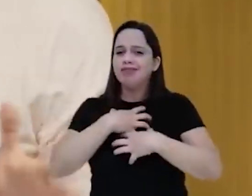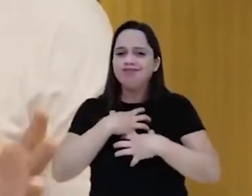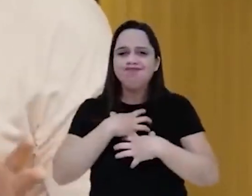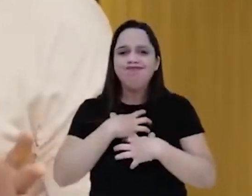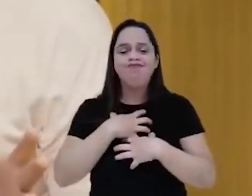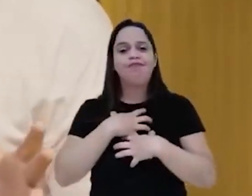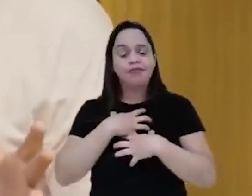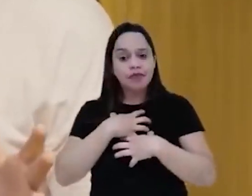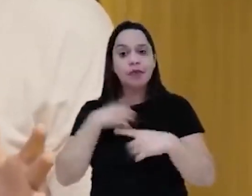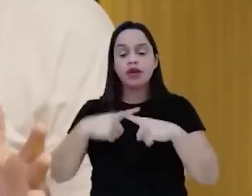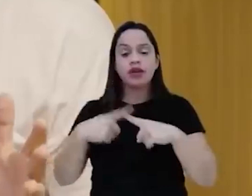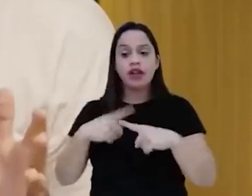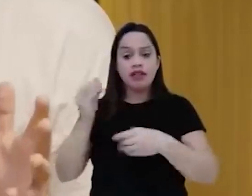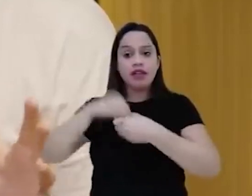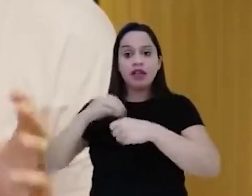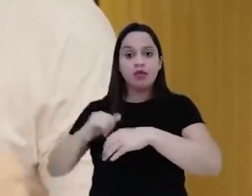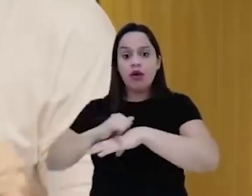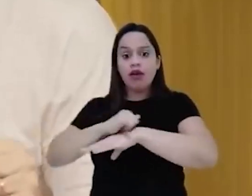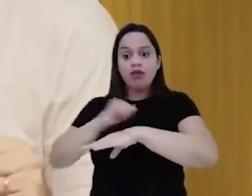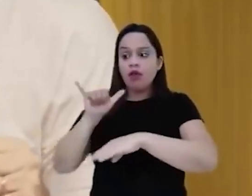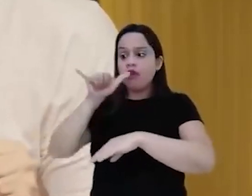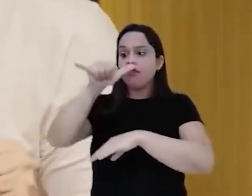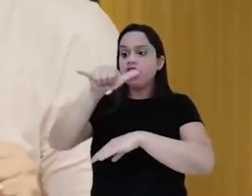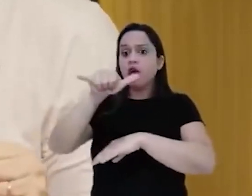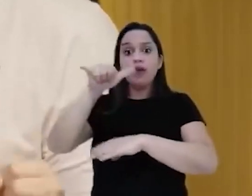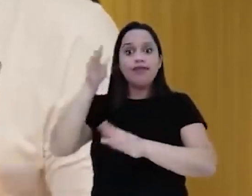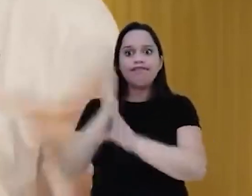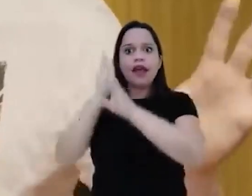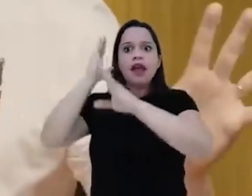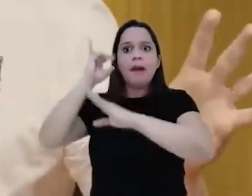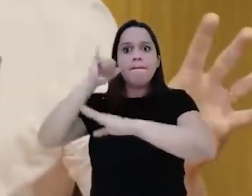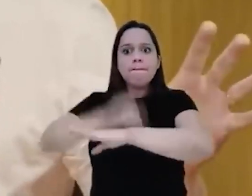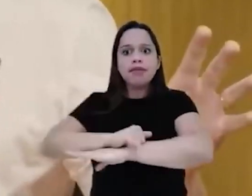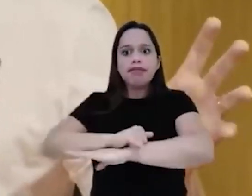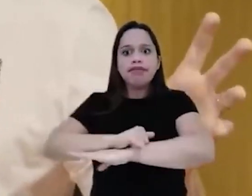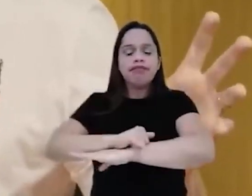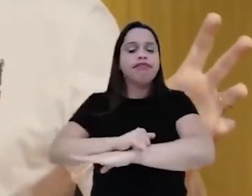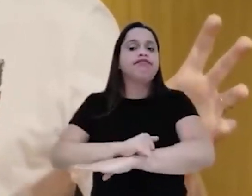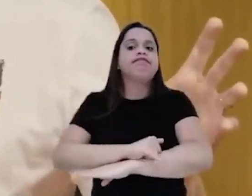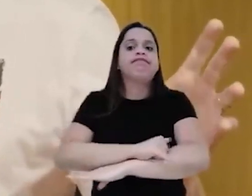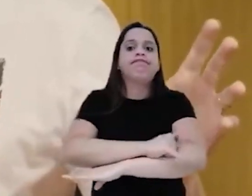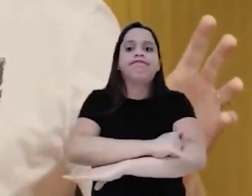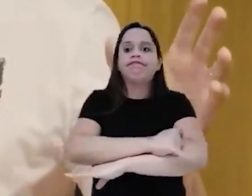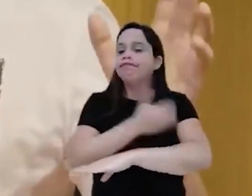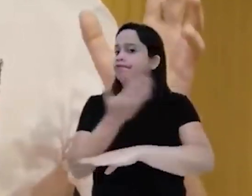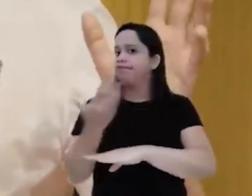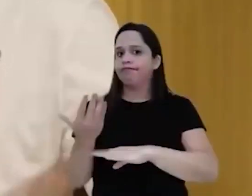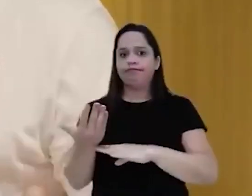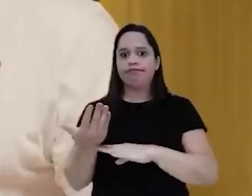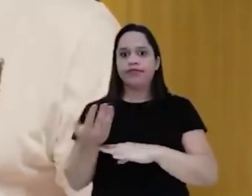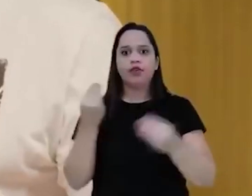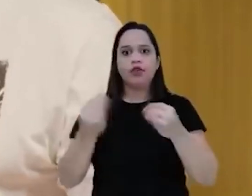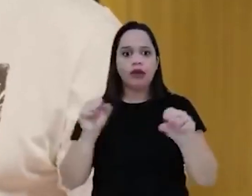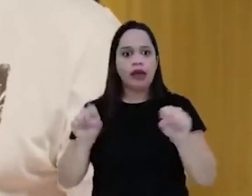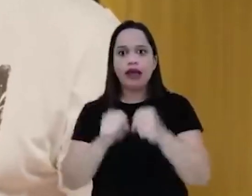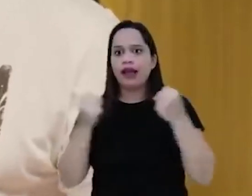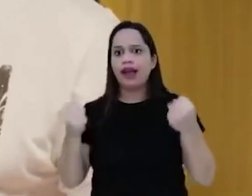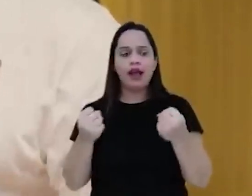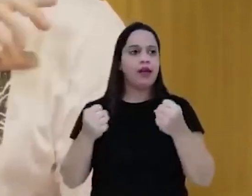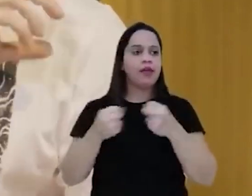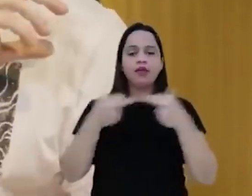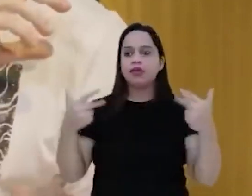tava lá no avião de repente você foi lá pum aí pagou o teu sério E aí com a